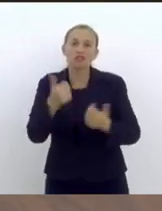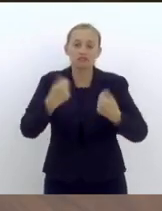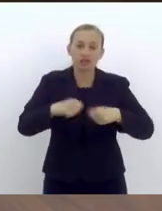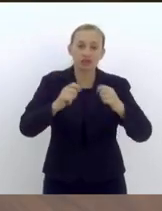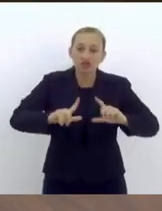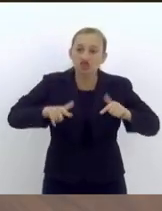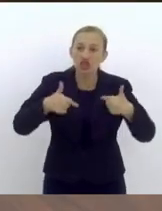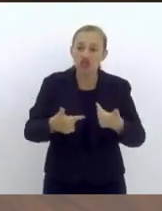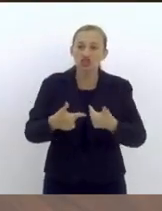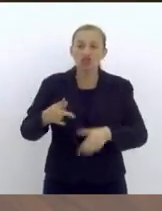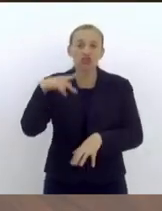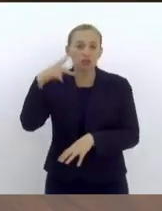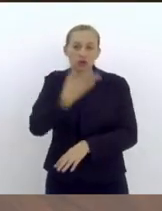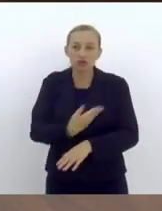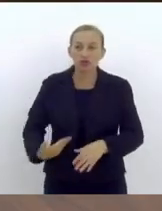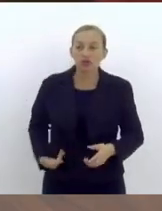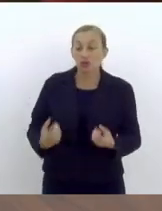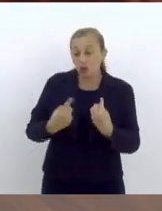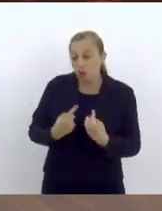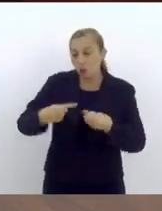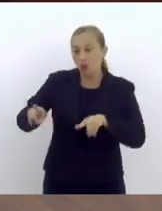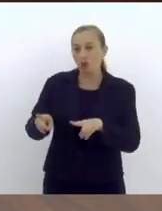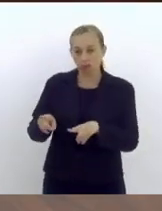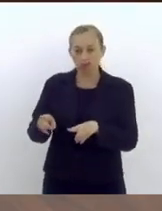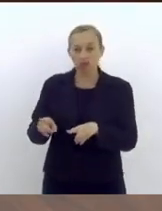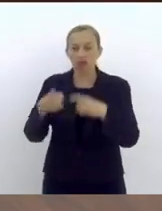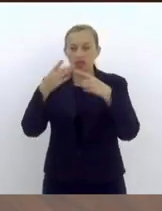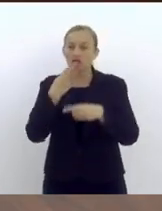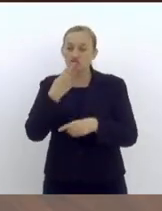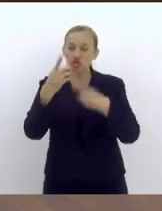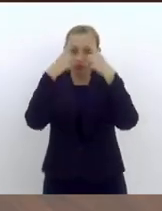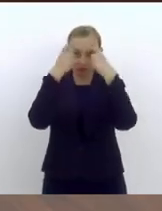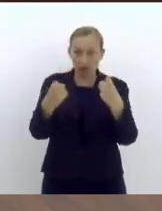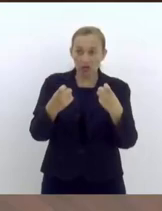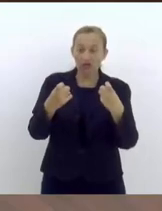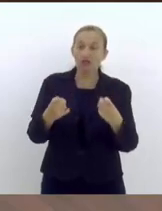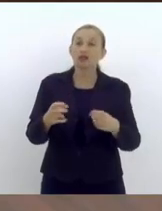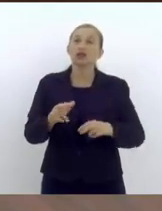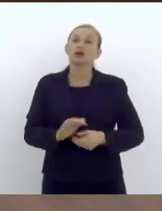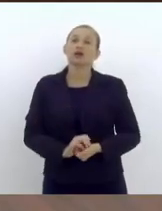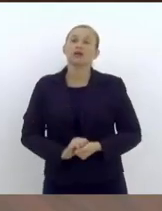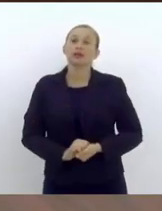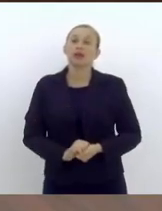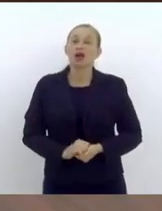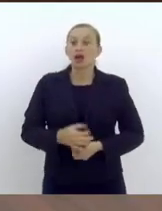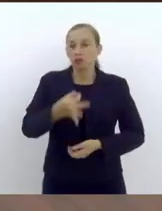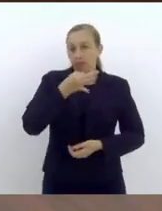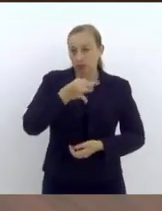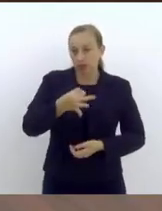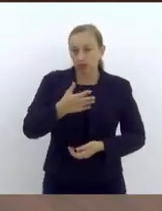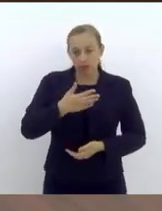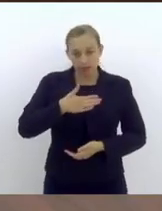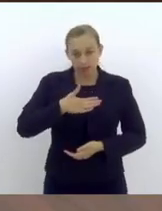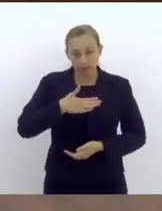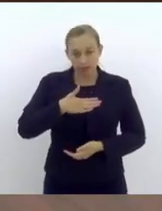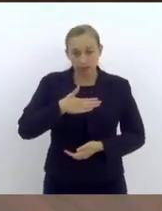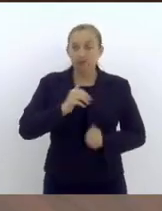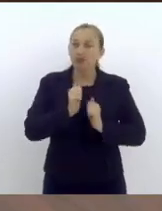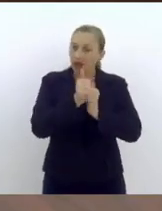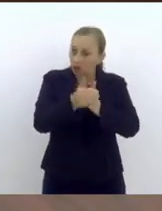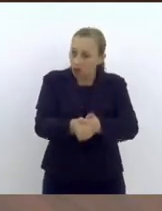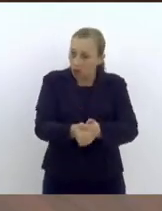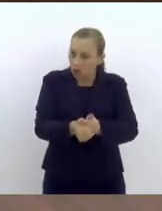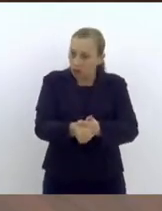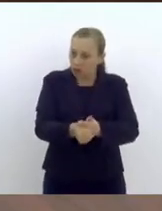públicas que venham no combate enfrentamento a esse tipo de violência dessa forma meu parecer é acompanhando